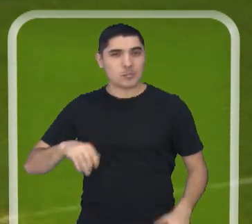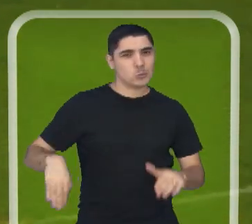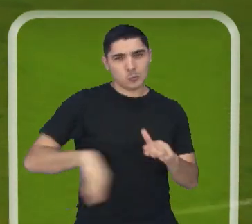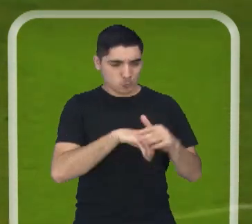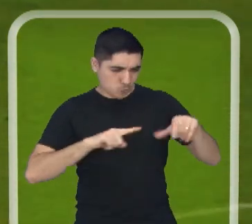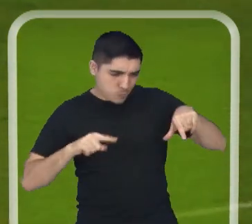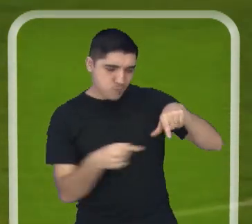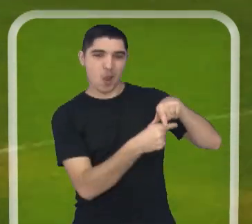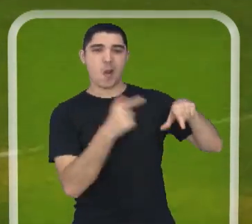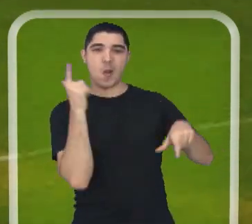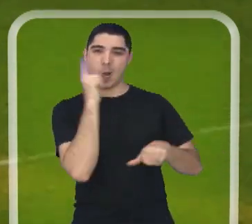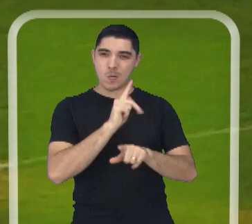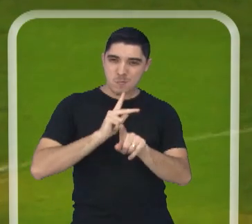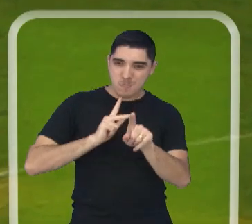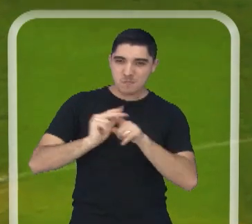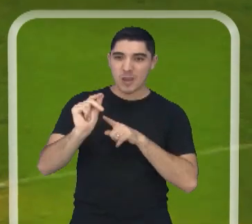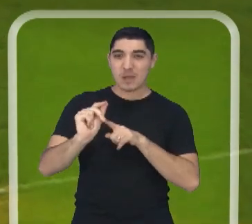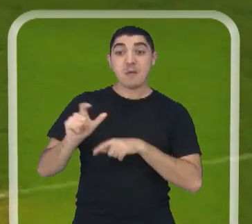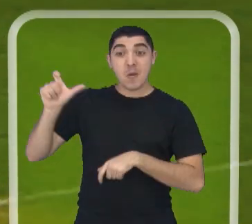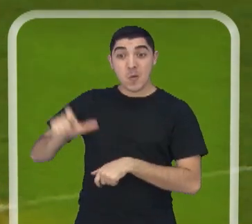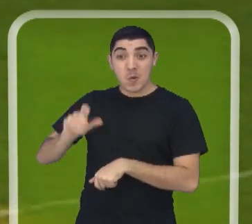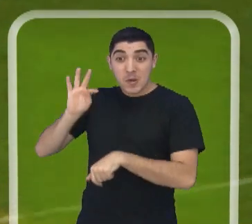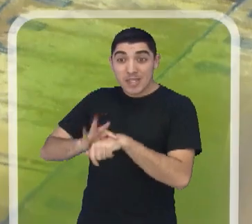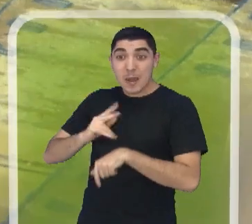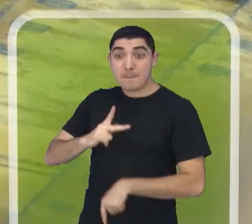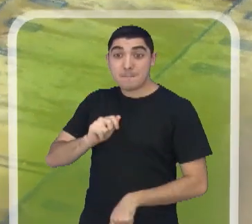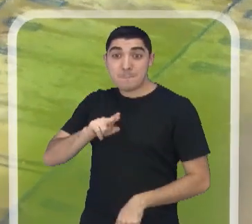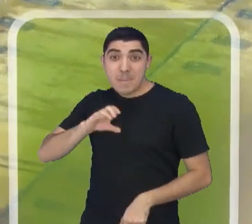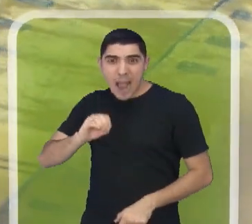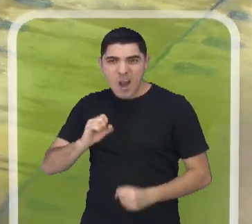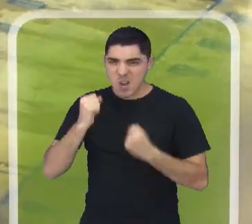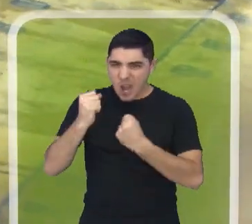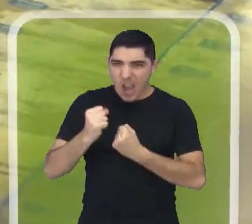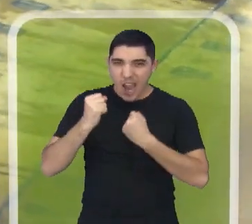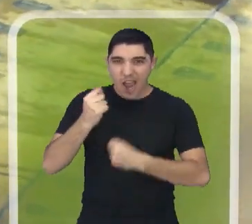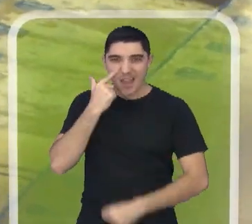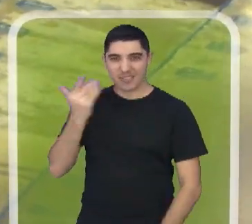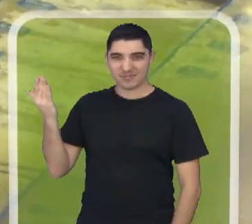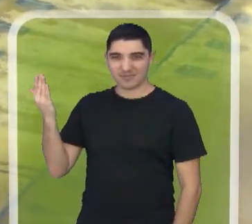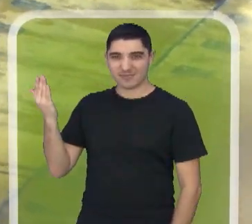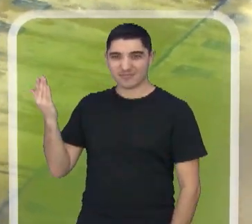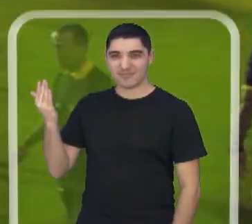gol da vitória para delírio do técnico Paulo Campos nas arquibancadas do Martins Pereira.